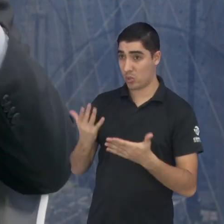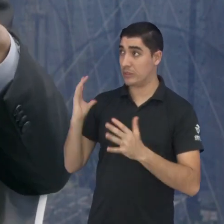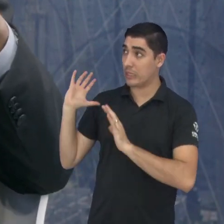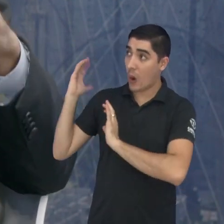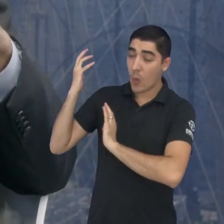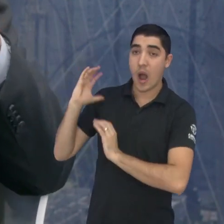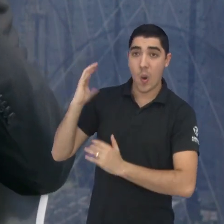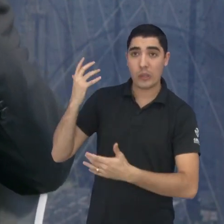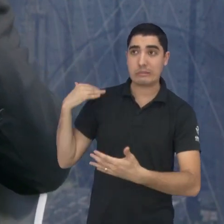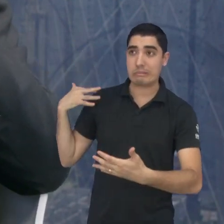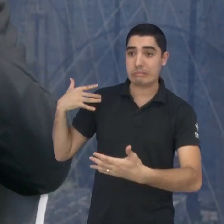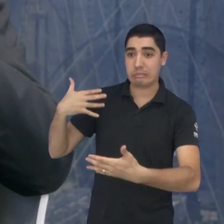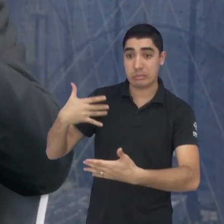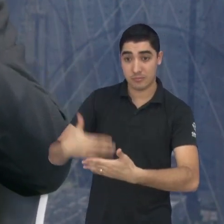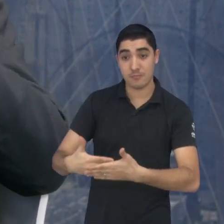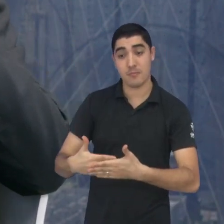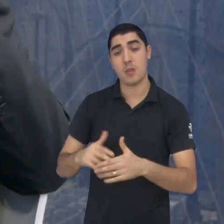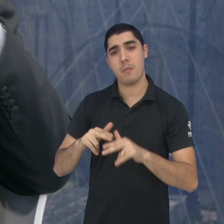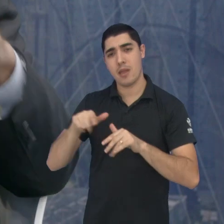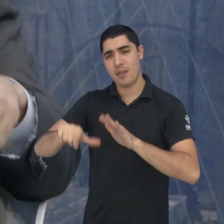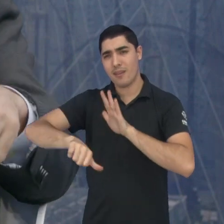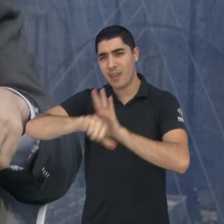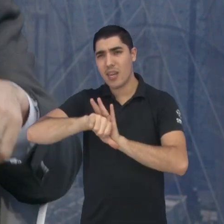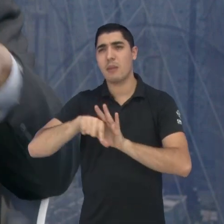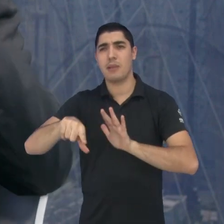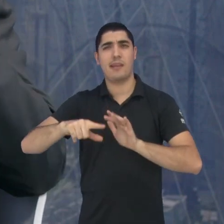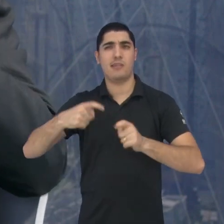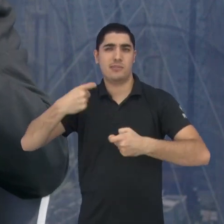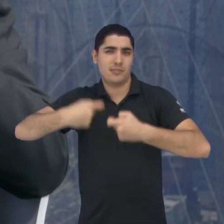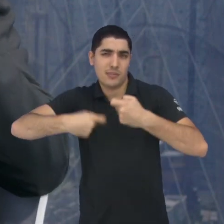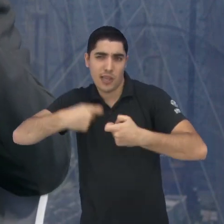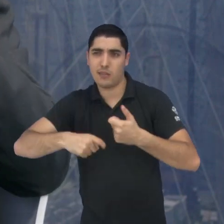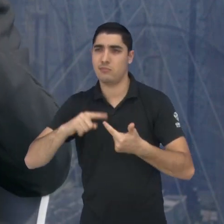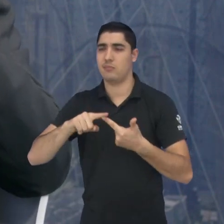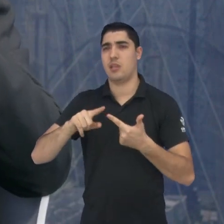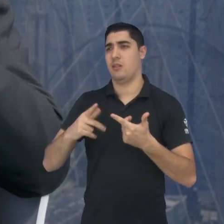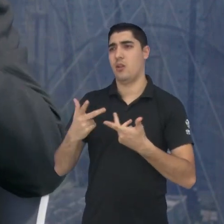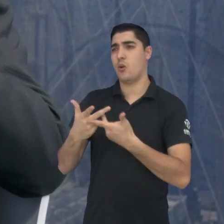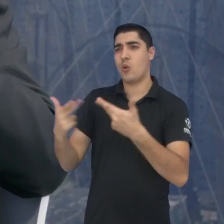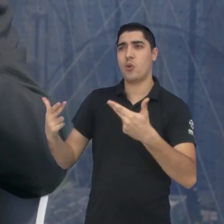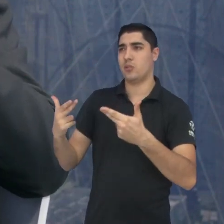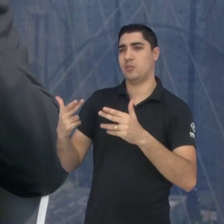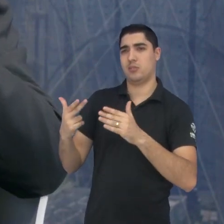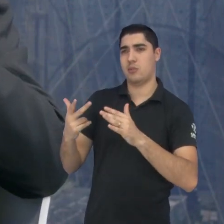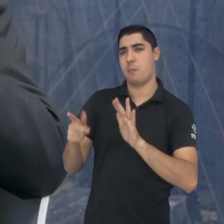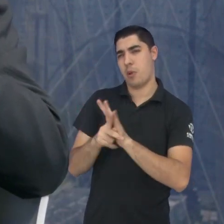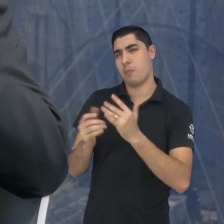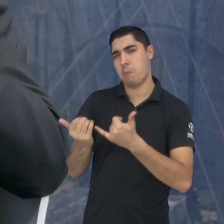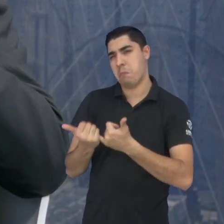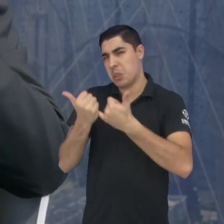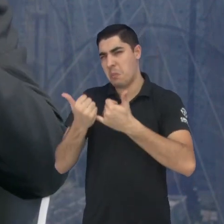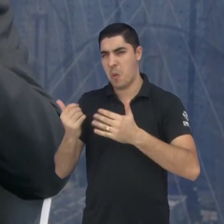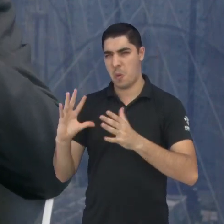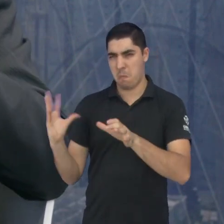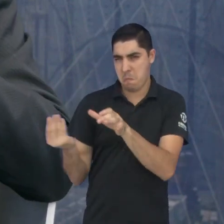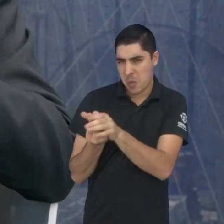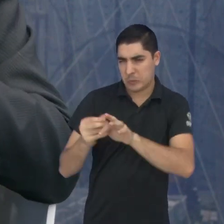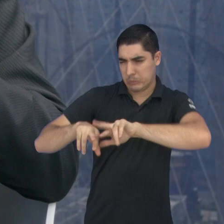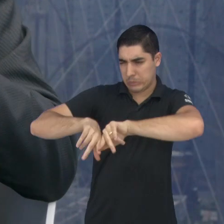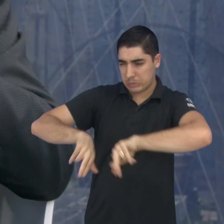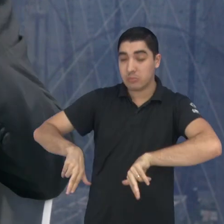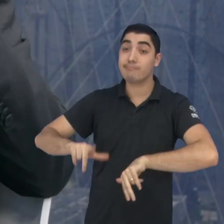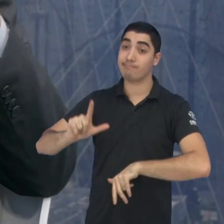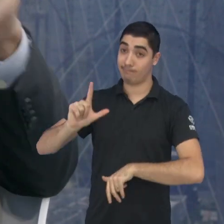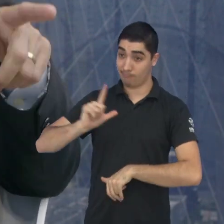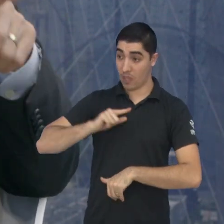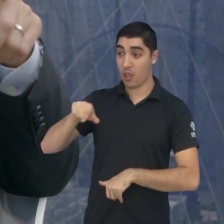grande parte dos crimes sexuais, crimes patrimoniais, grande parte desses crimes têm sido cometidos, sim, por